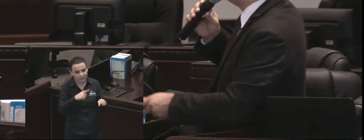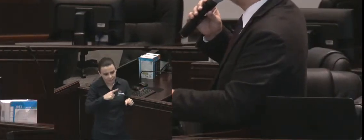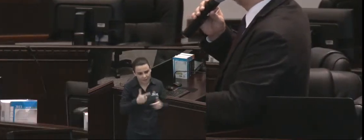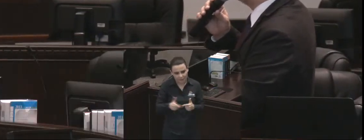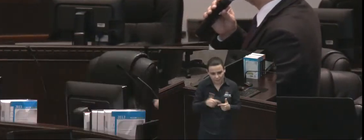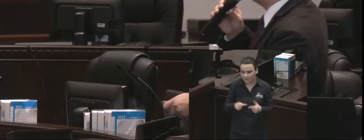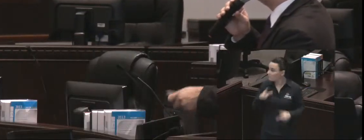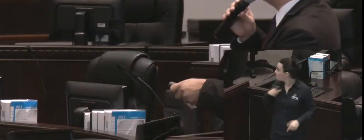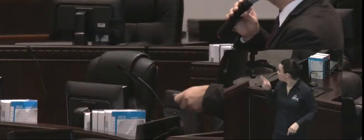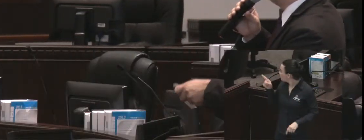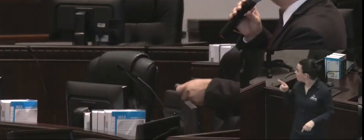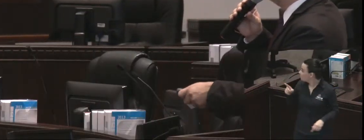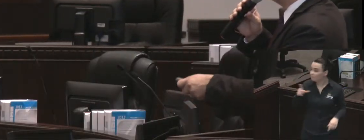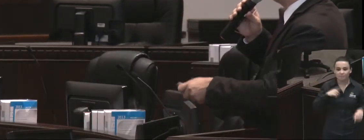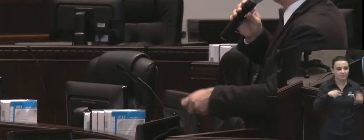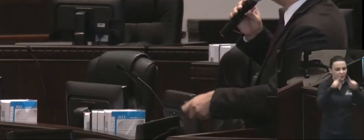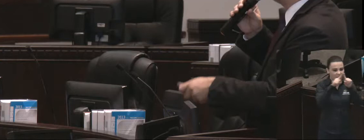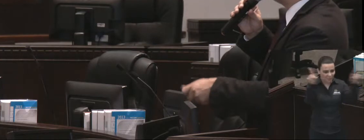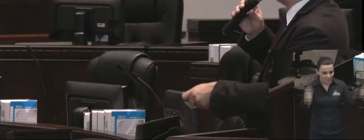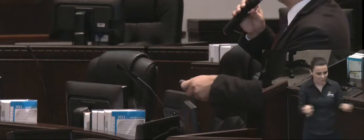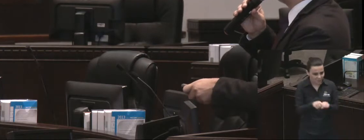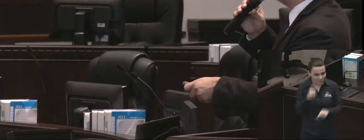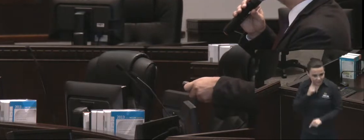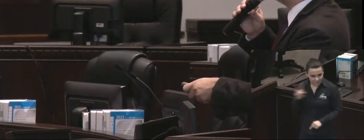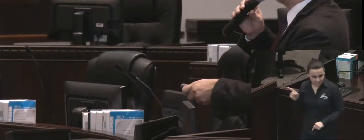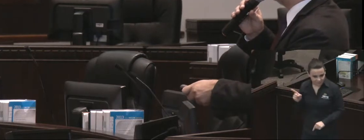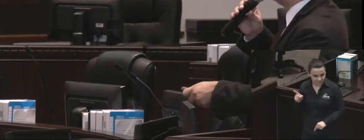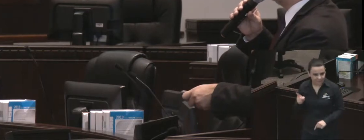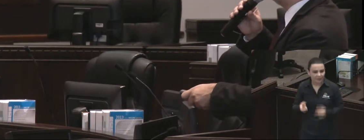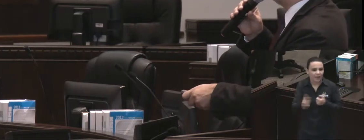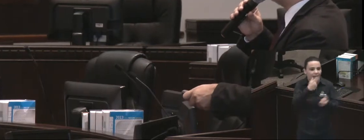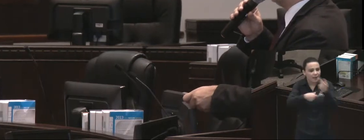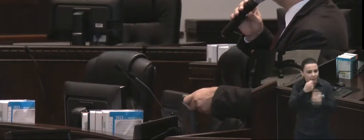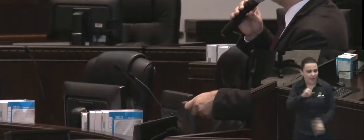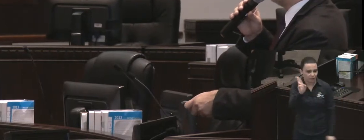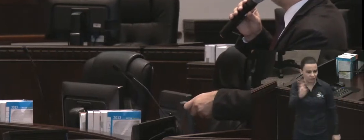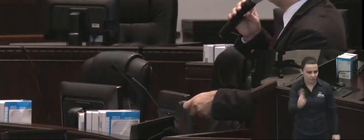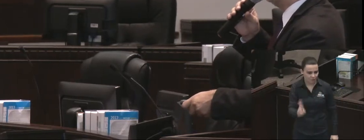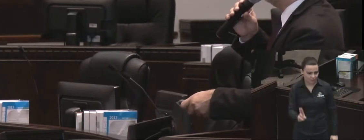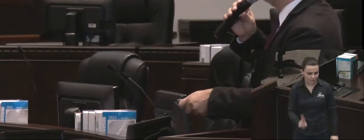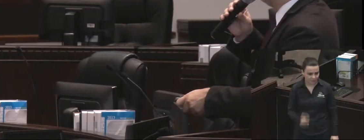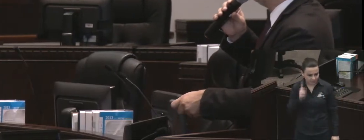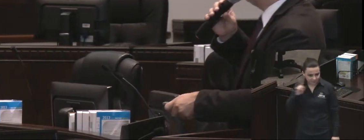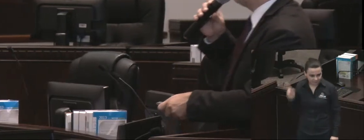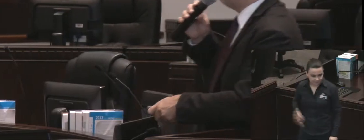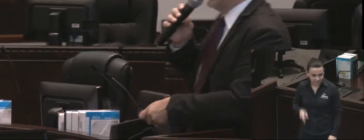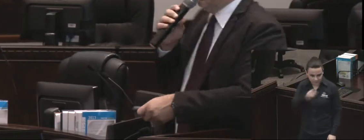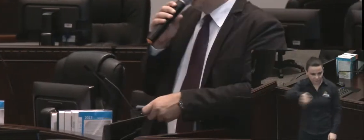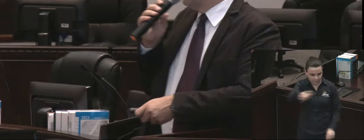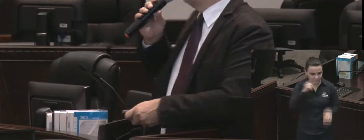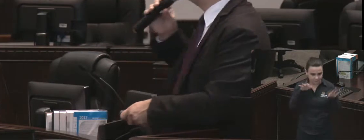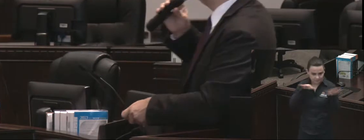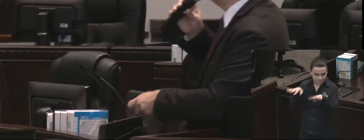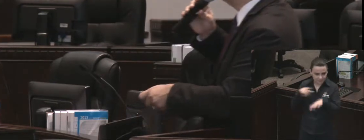rapidamente alguns dados sobre isso, que a gente tem os anti-inflamatórios, a aspirina, o Voltaren, o Cataflam, o ibuprofeno,